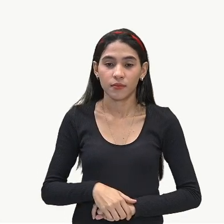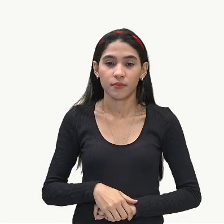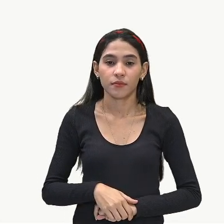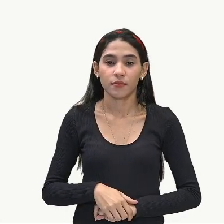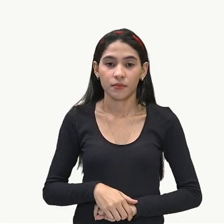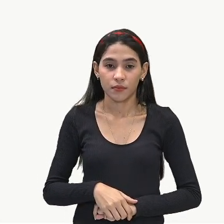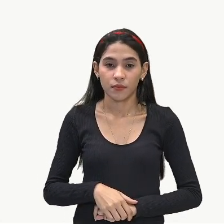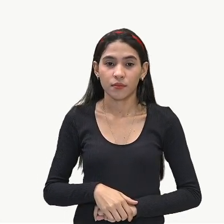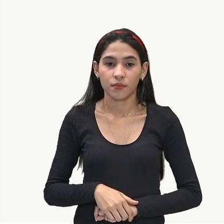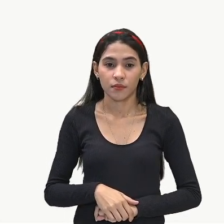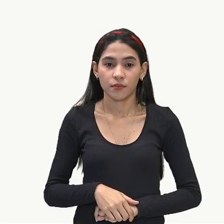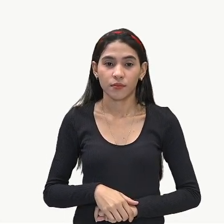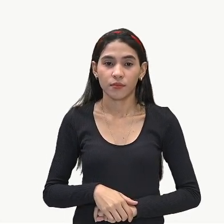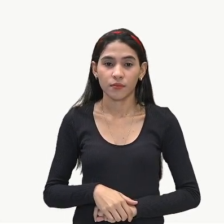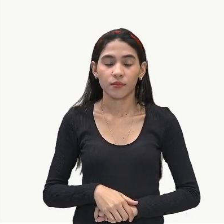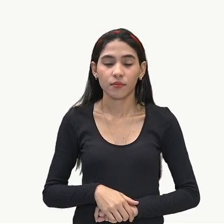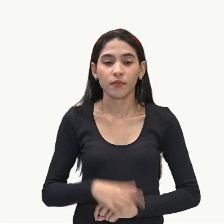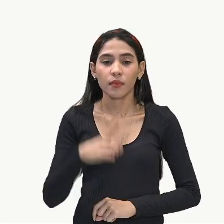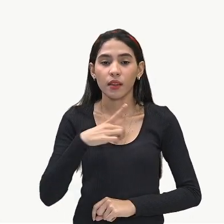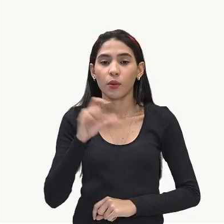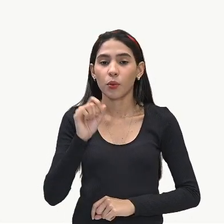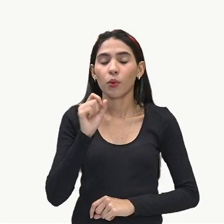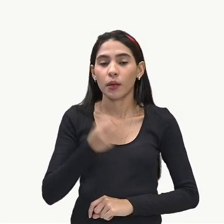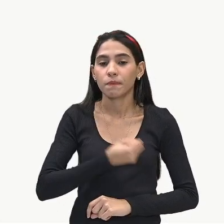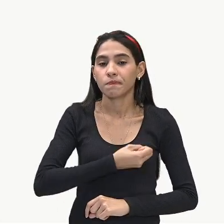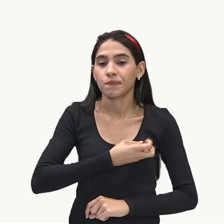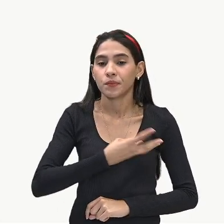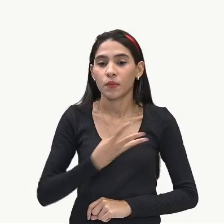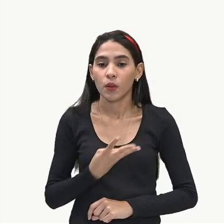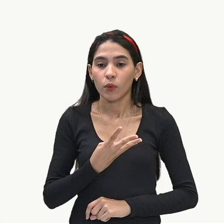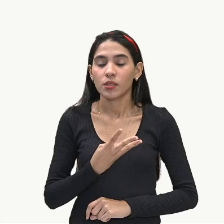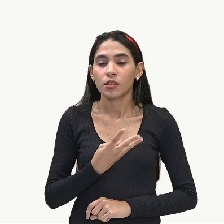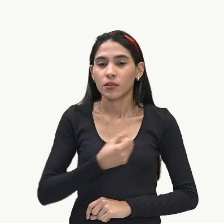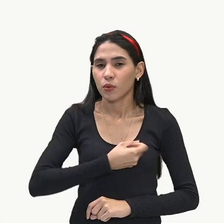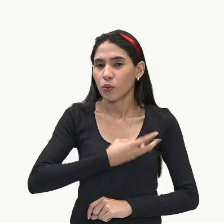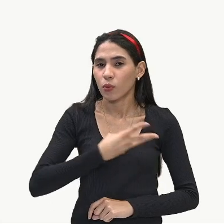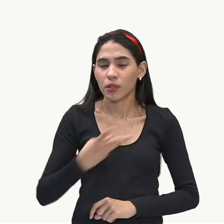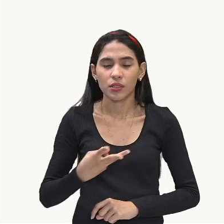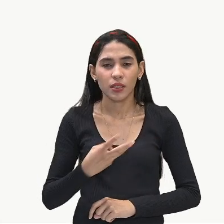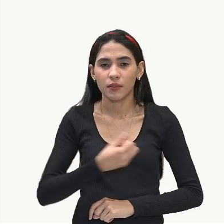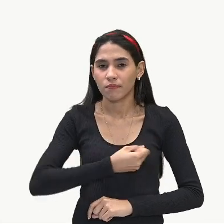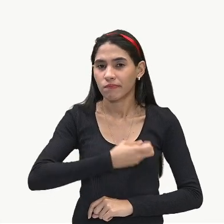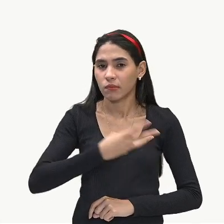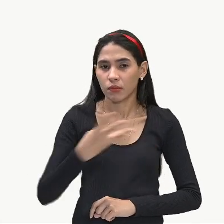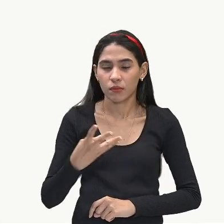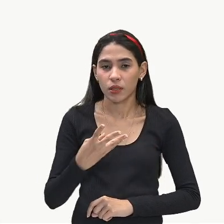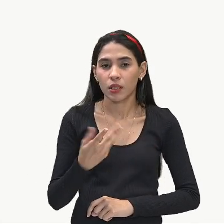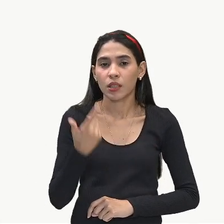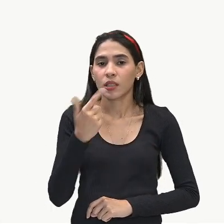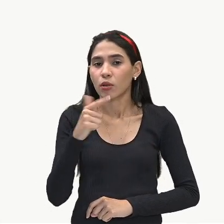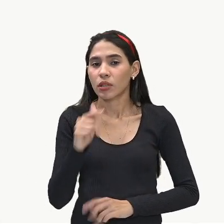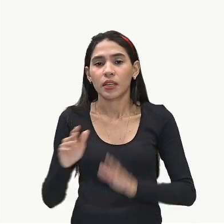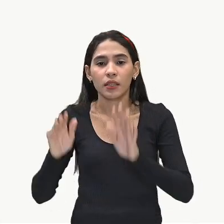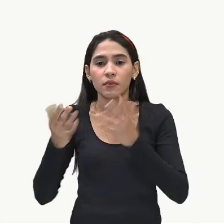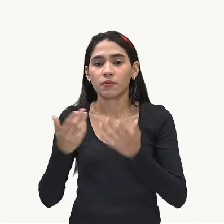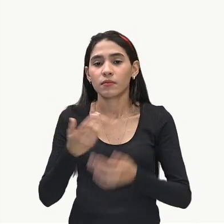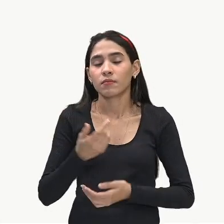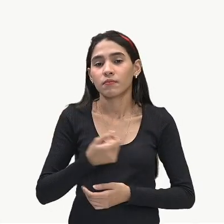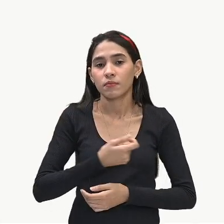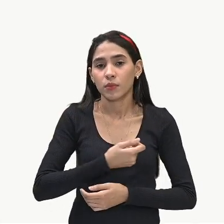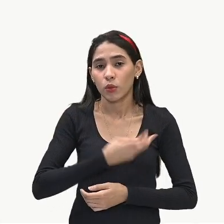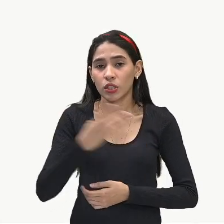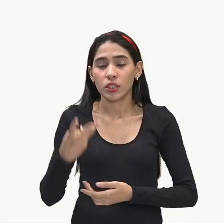é finita quando ela possui uma quantidade limitada de termos. Foi o exemplo que eu dei para vocês